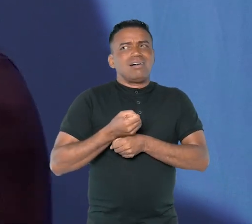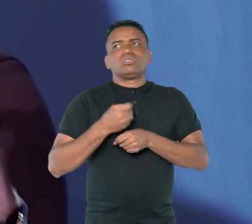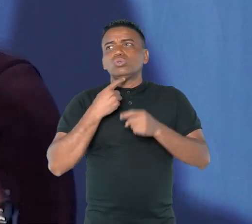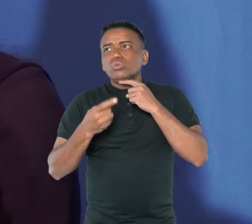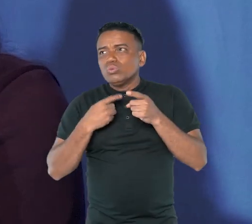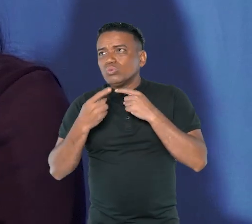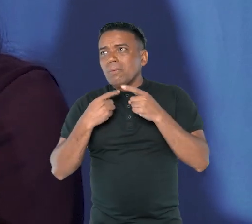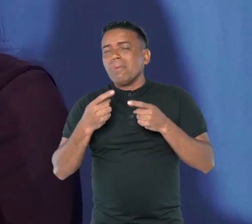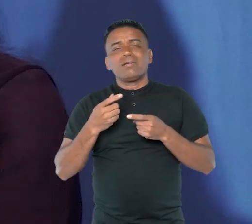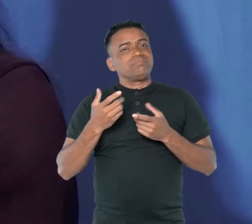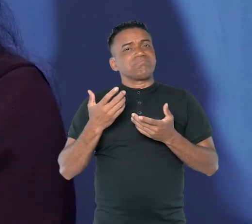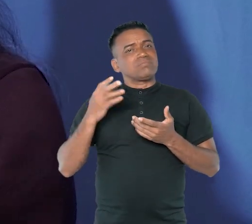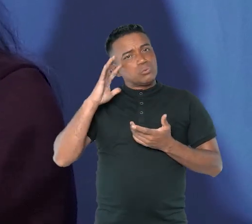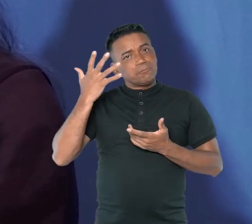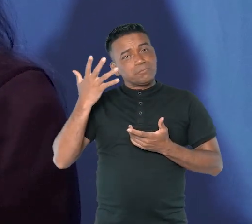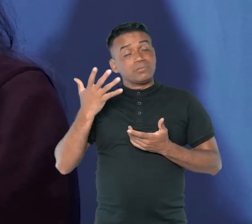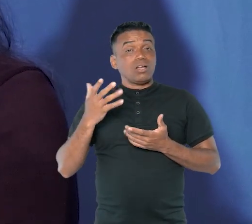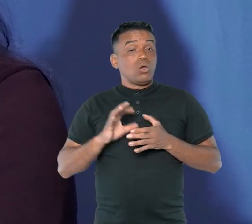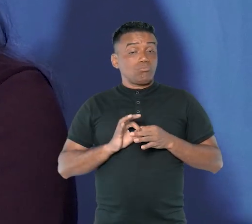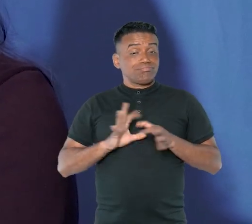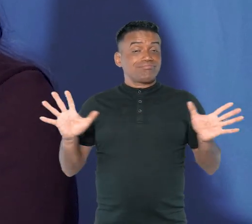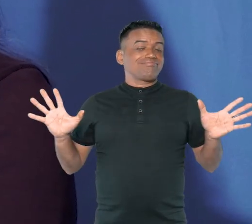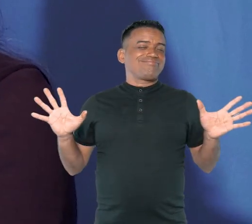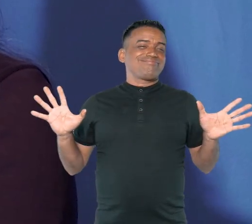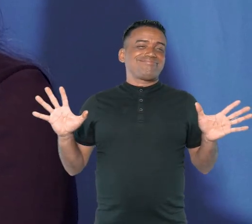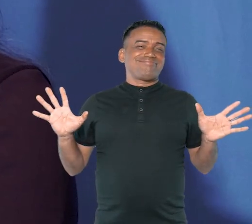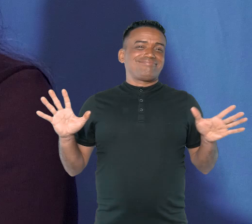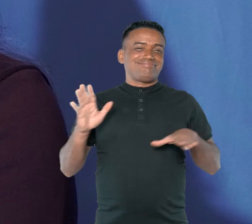dúvida. Então, de alguma forma, ali eu me libertei, né?